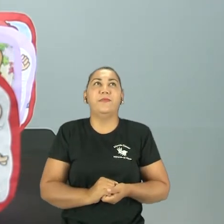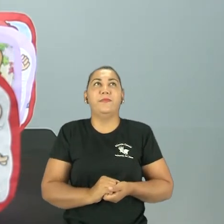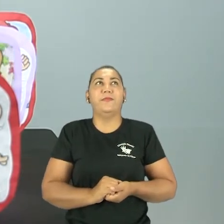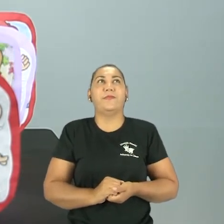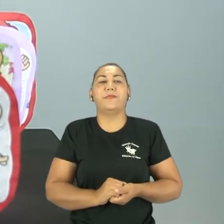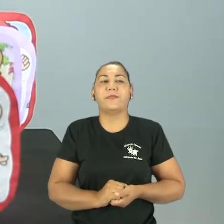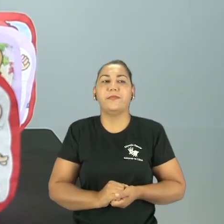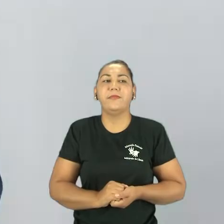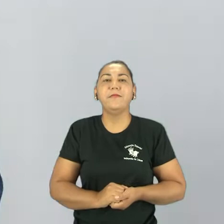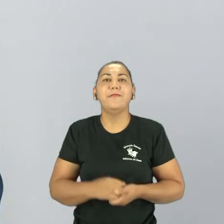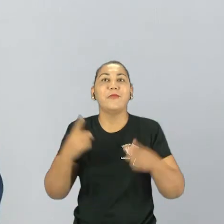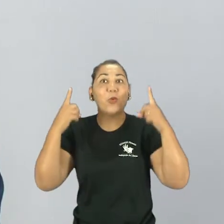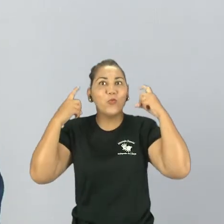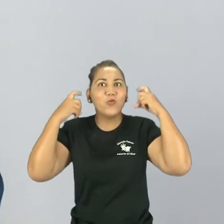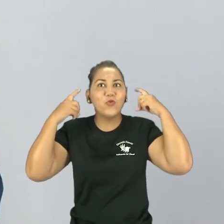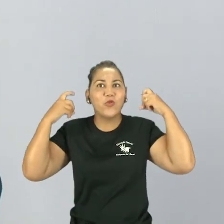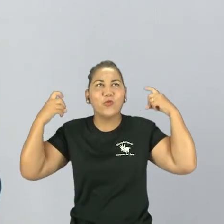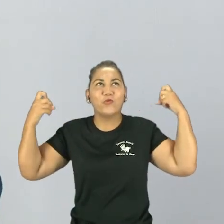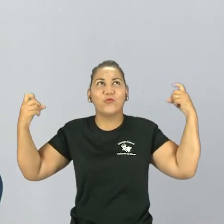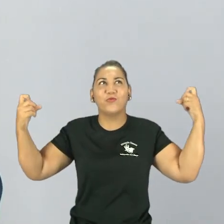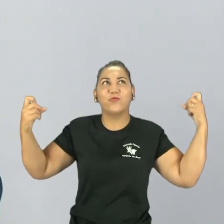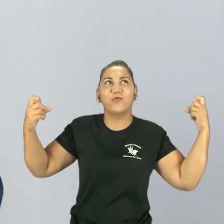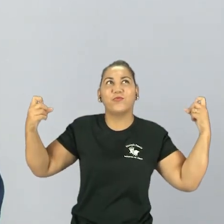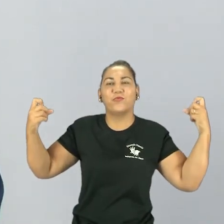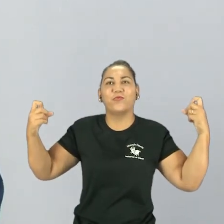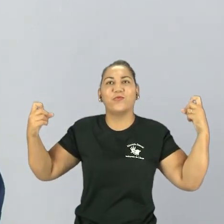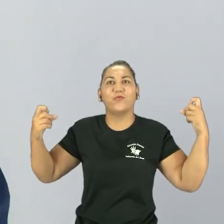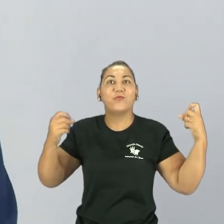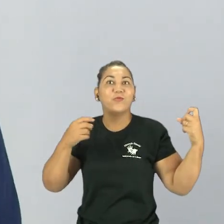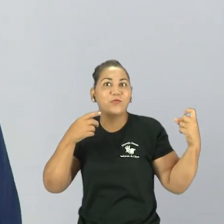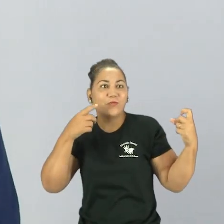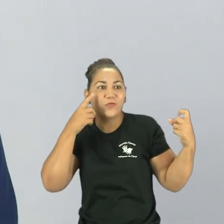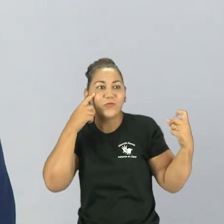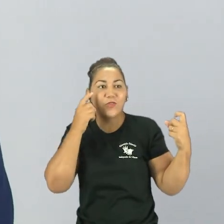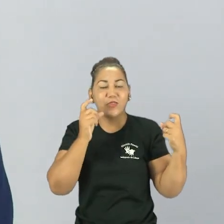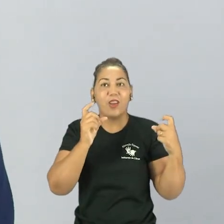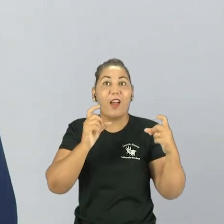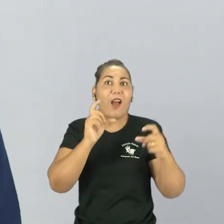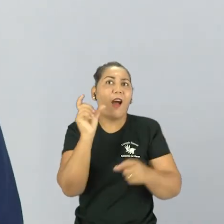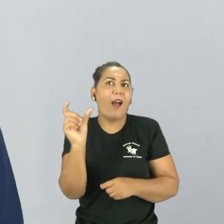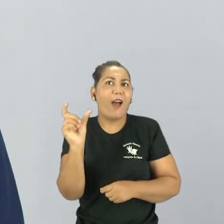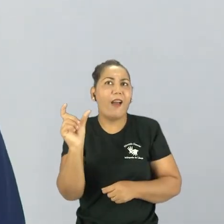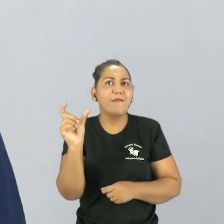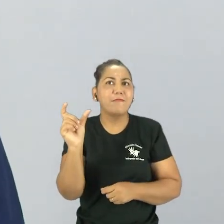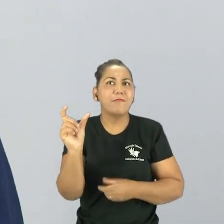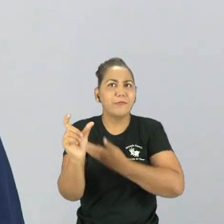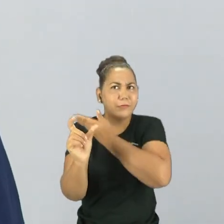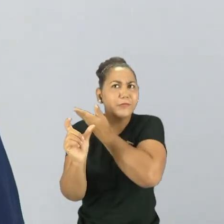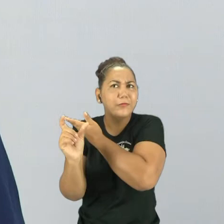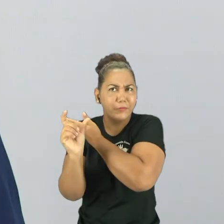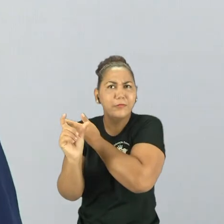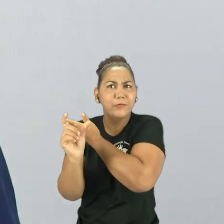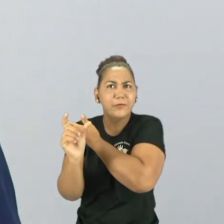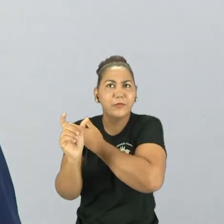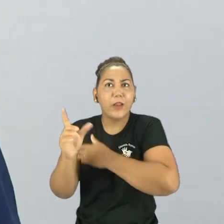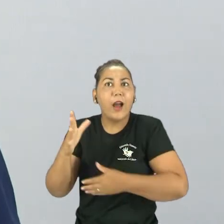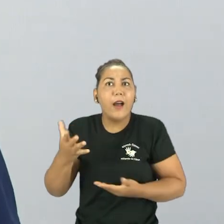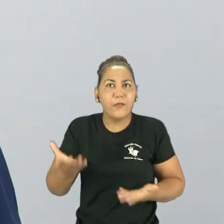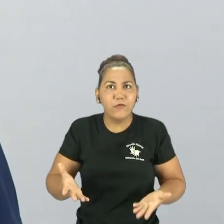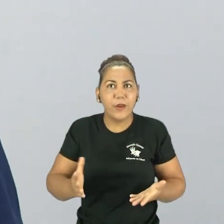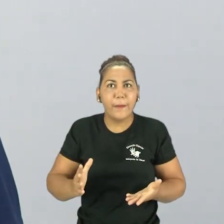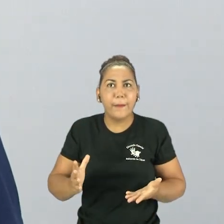onomatopeias. Aqui, ó. Quem já viu isso aqui nos gibis? Quando aparece assim, ó. Tá lá, ó.